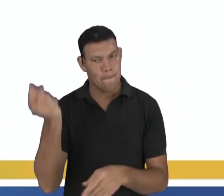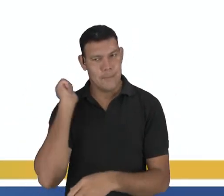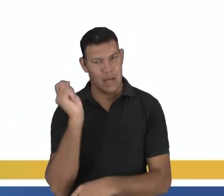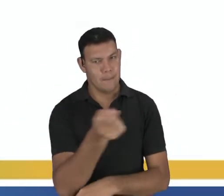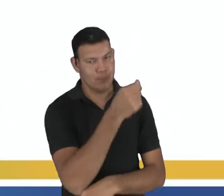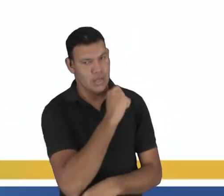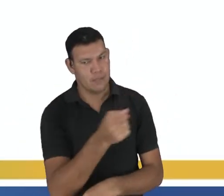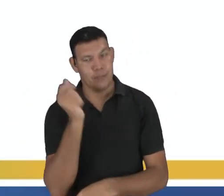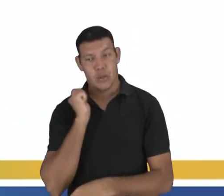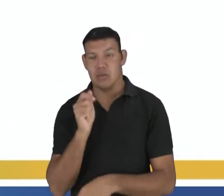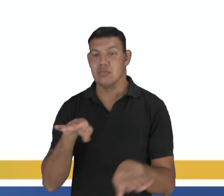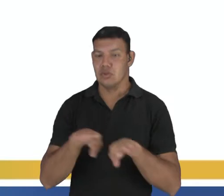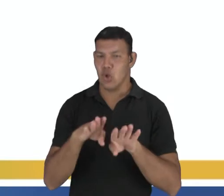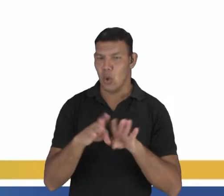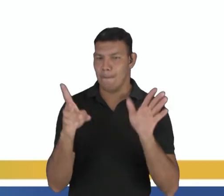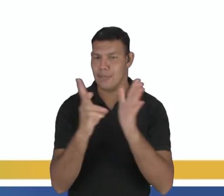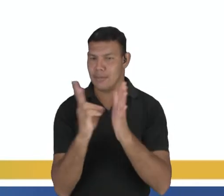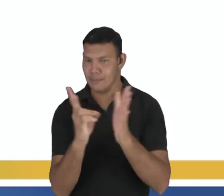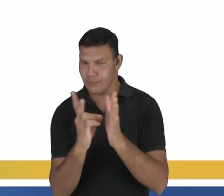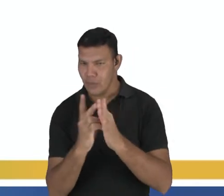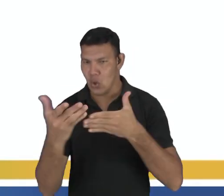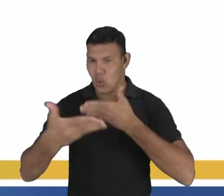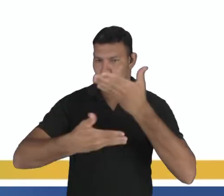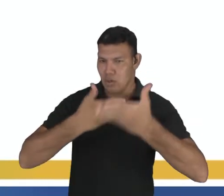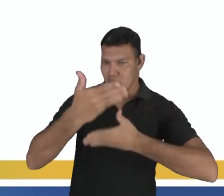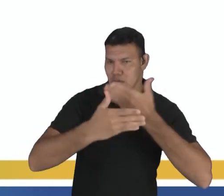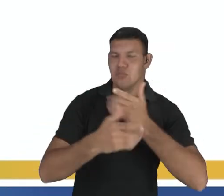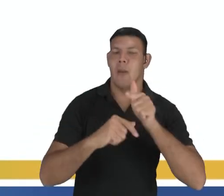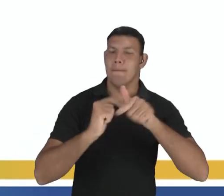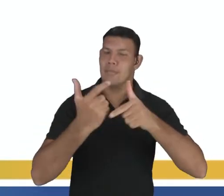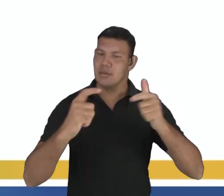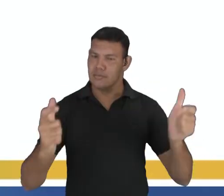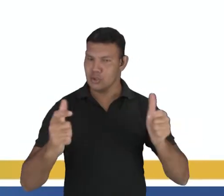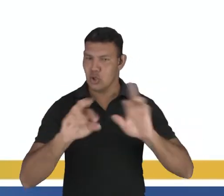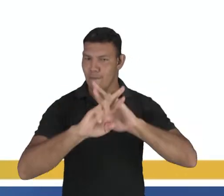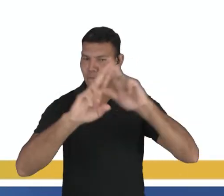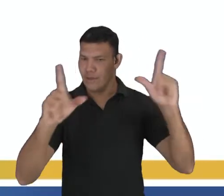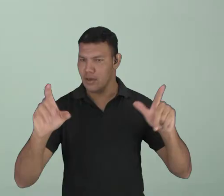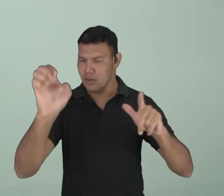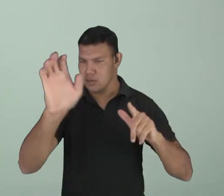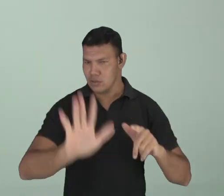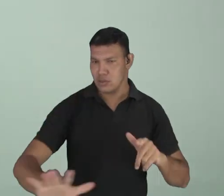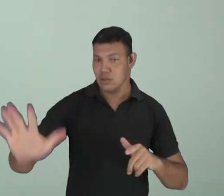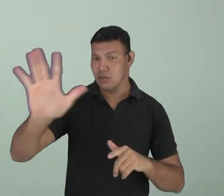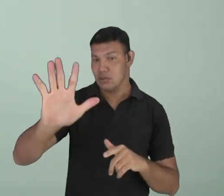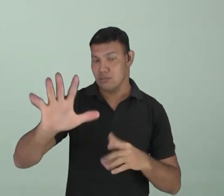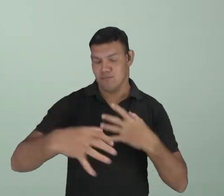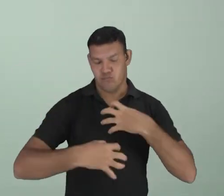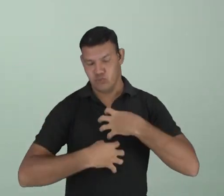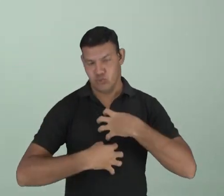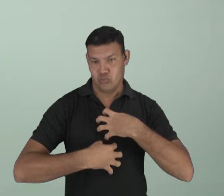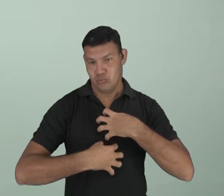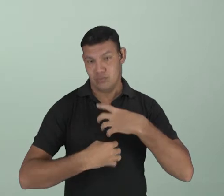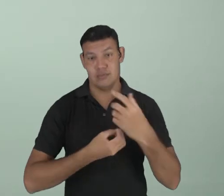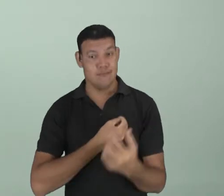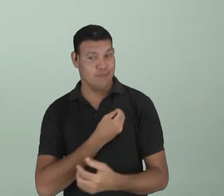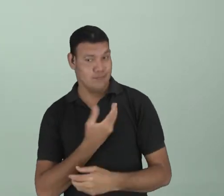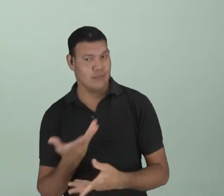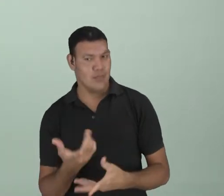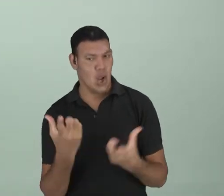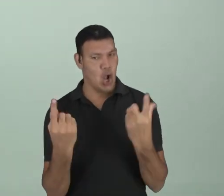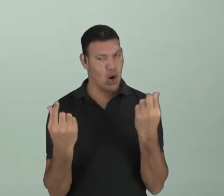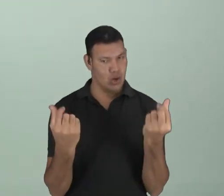de cooperação bem maior do que a gente tem com os europeus, quando a gente analisa o estilo de vida, até porque